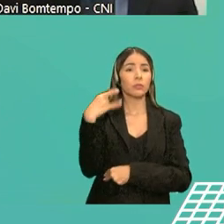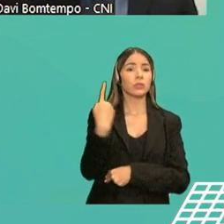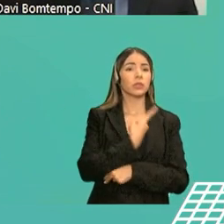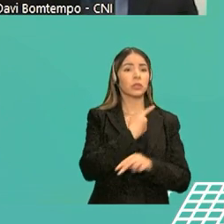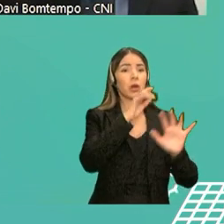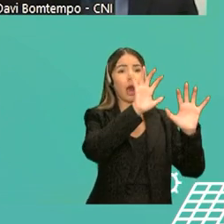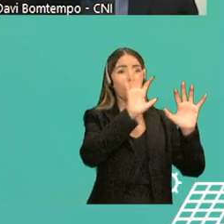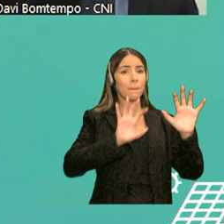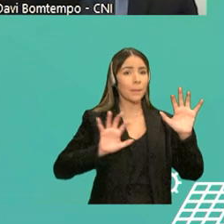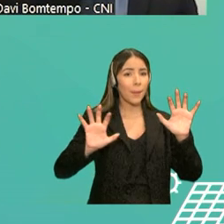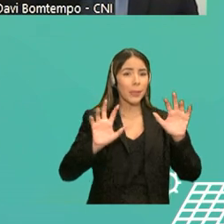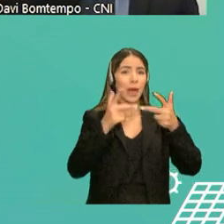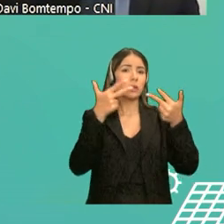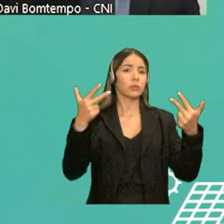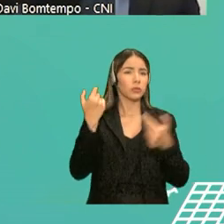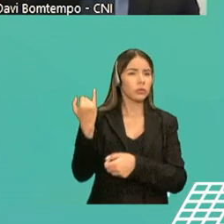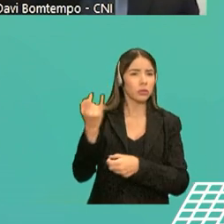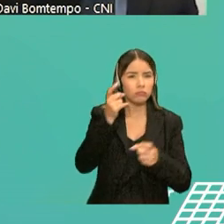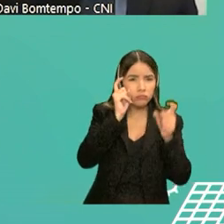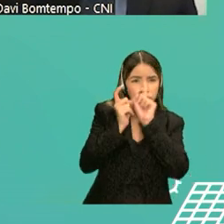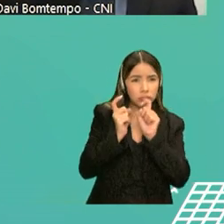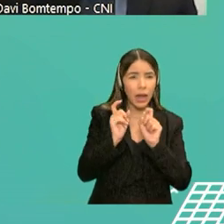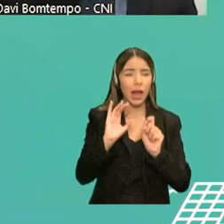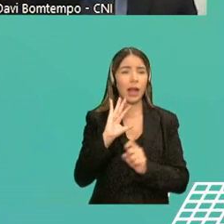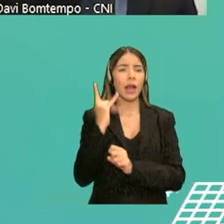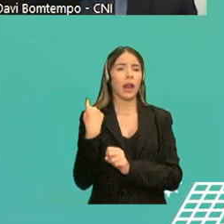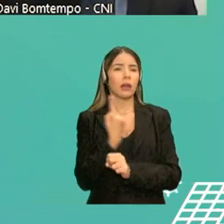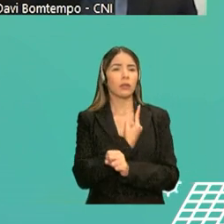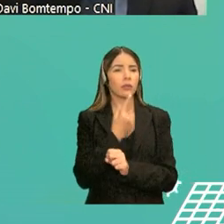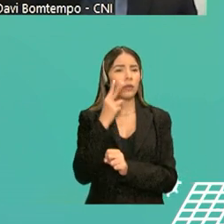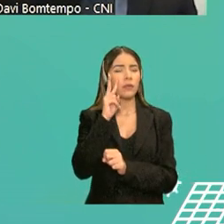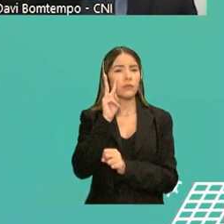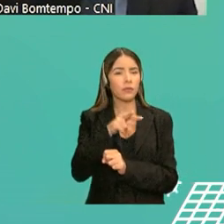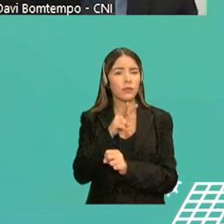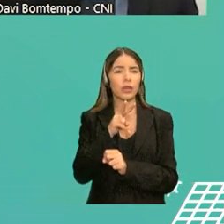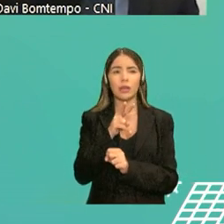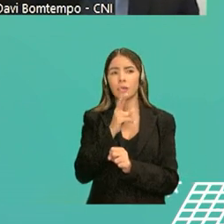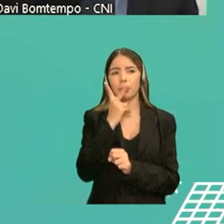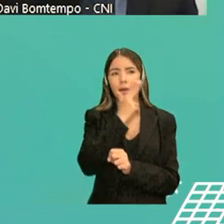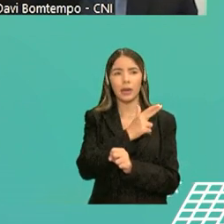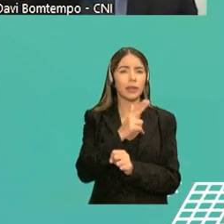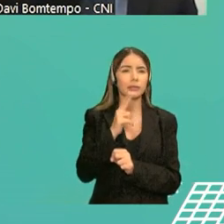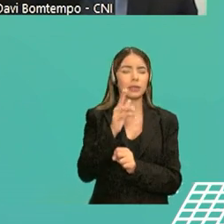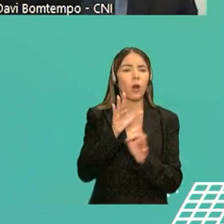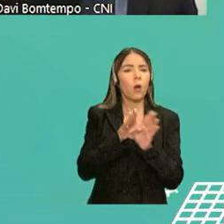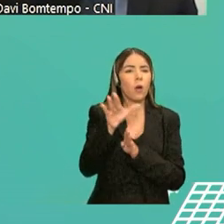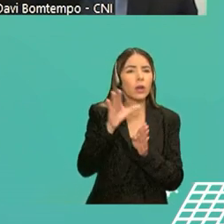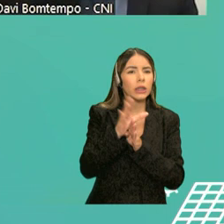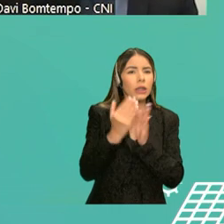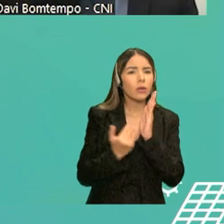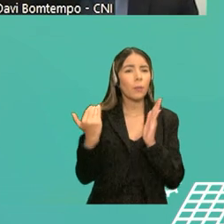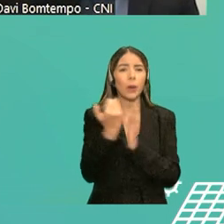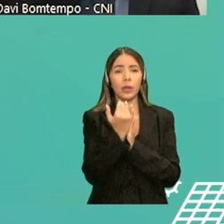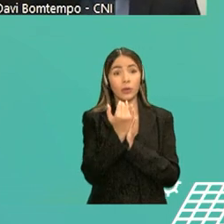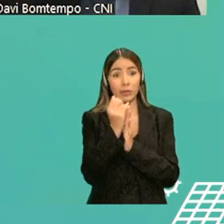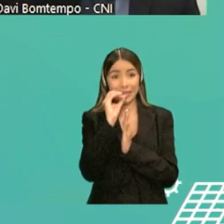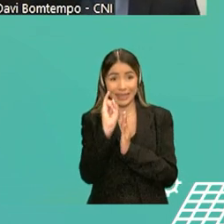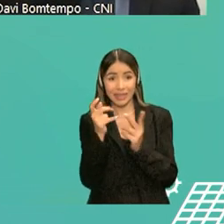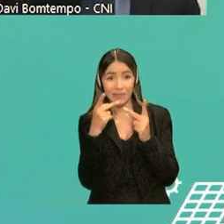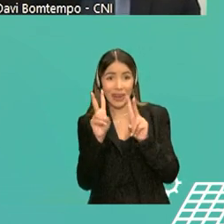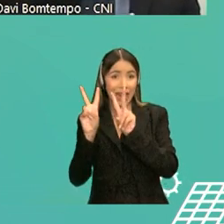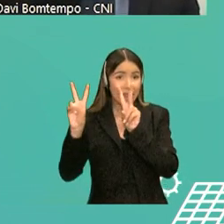sendo discutido. É claro que a gente vê, né, uma orientação maior quando se fala de energia e também de carbono,